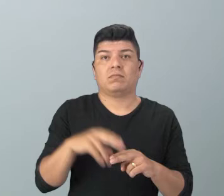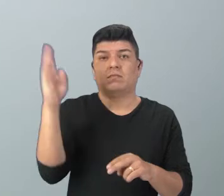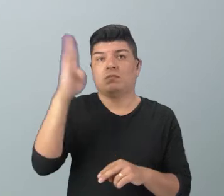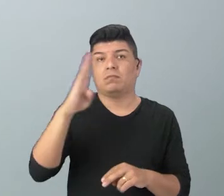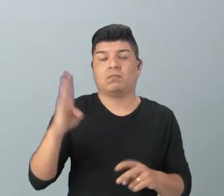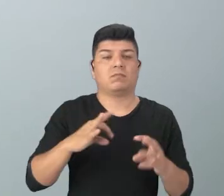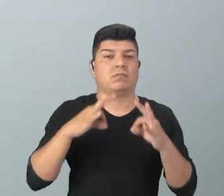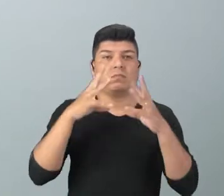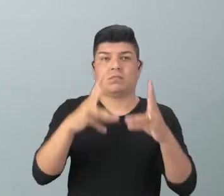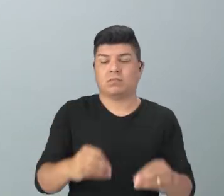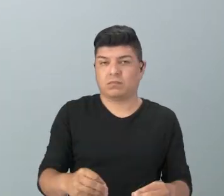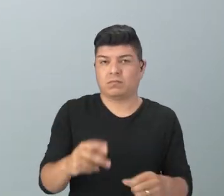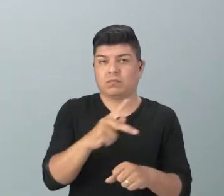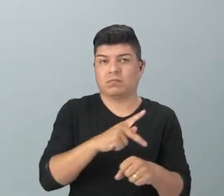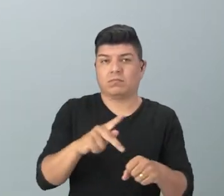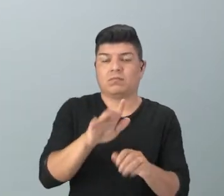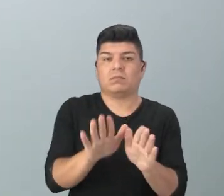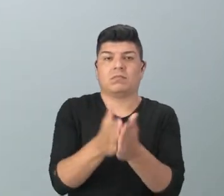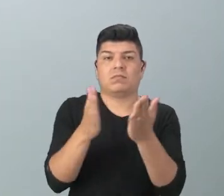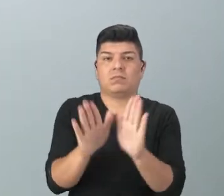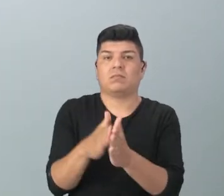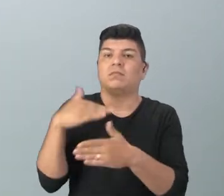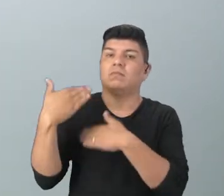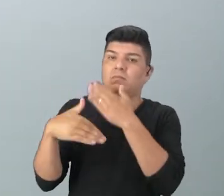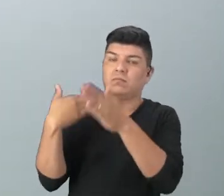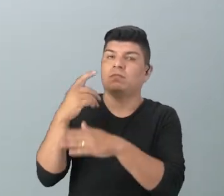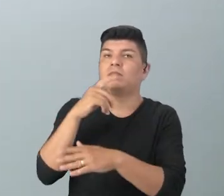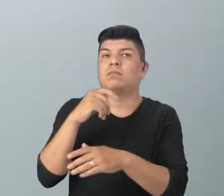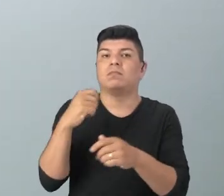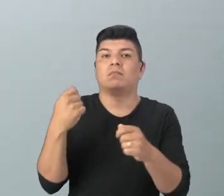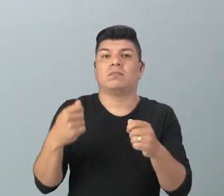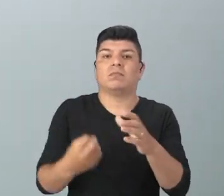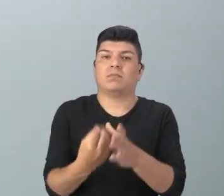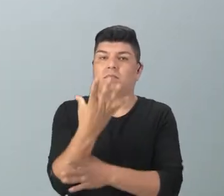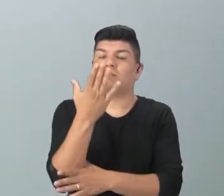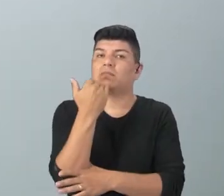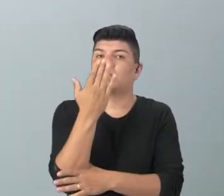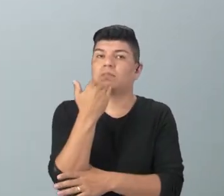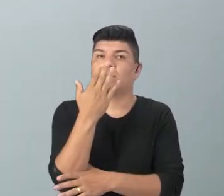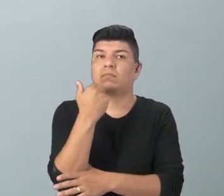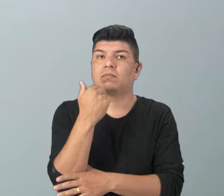mas todas as nações pobres ou em desenvolvimento que produzem